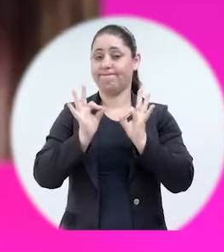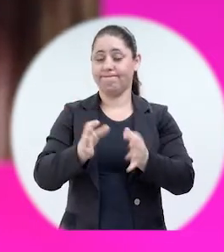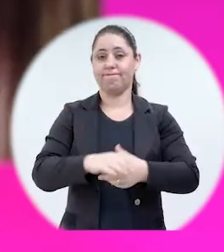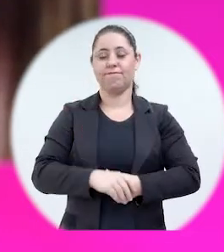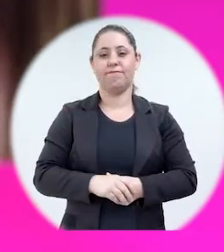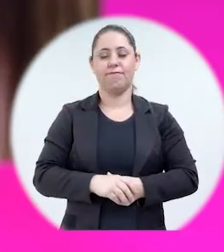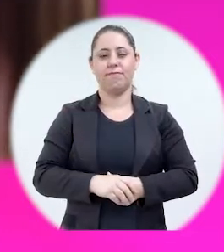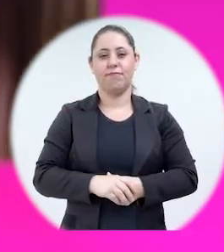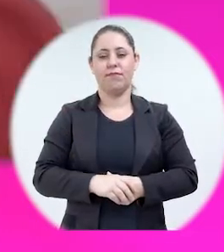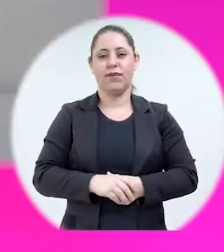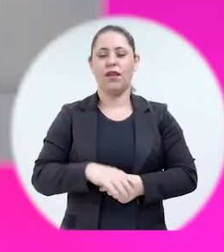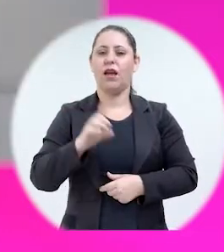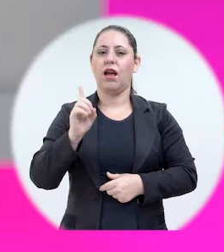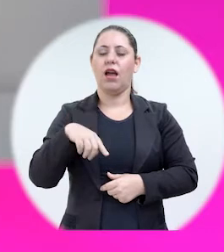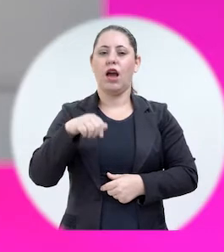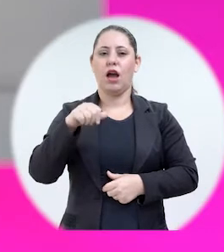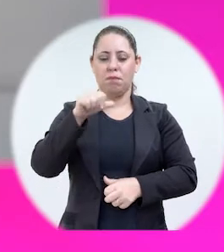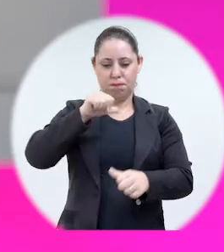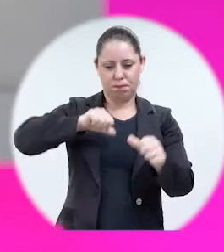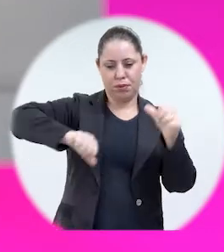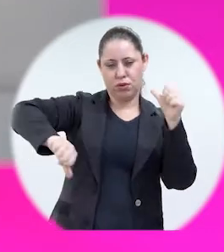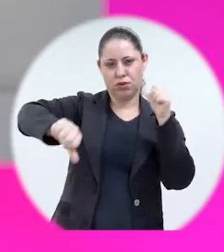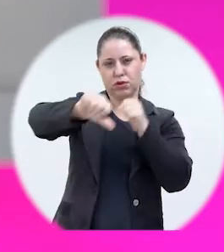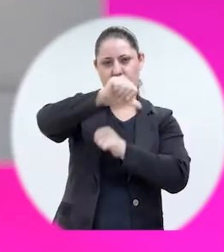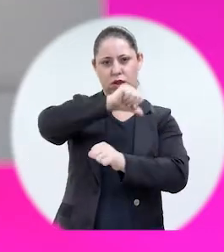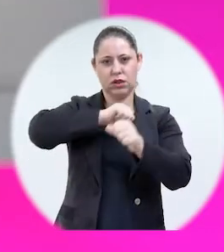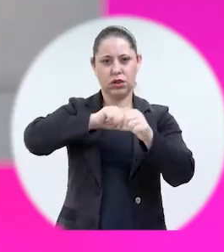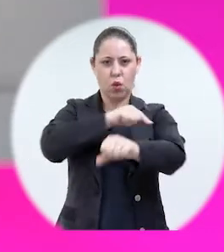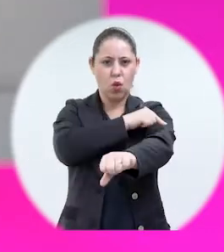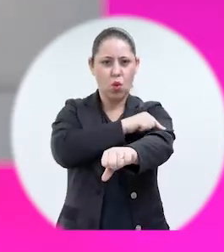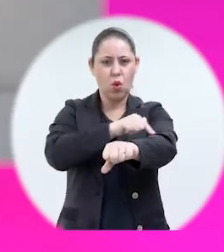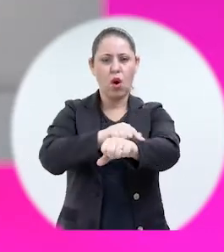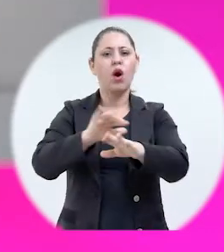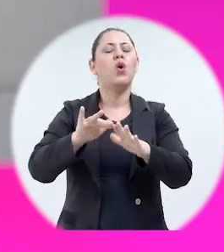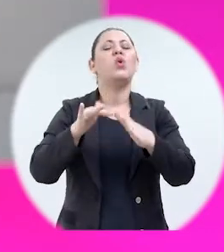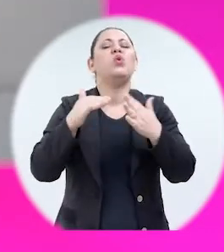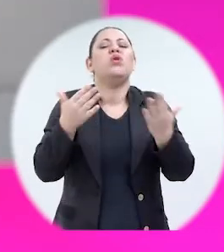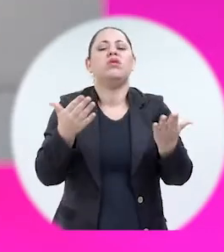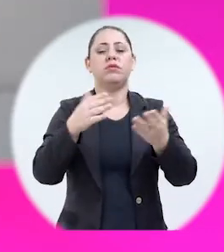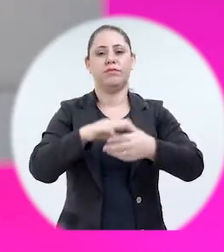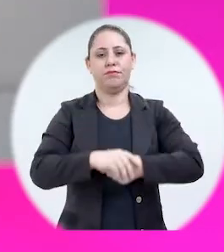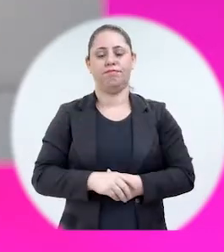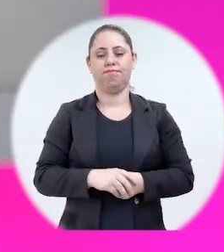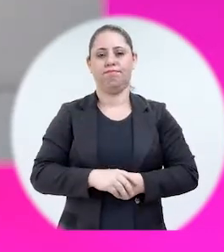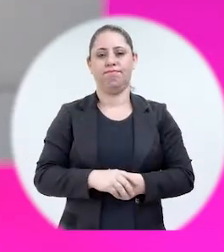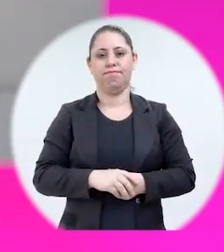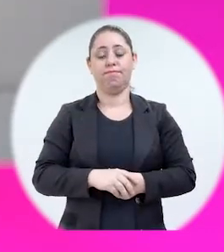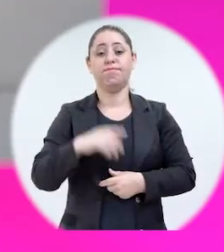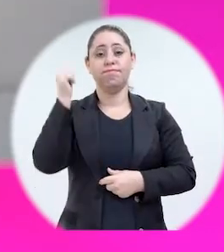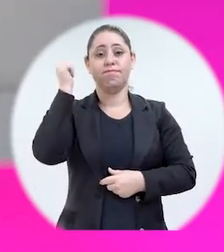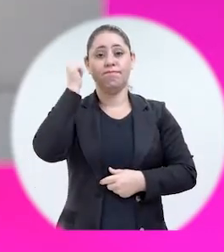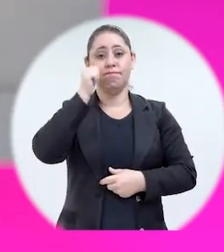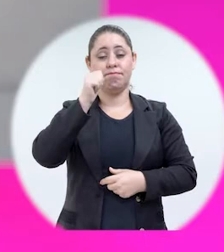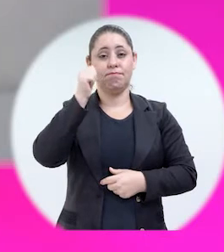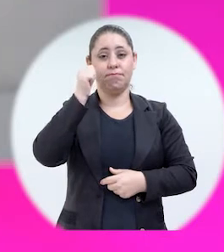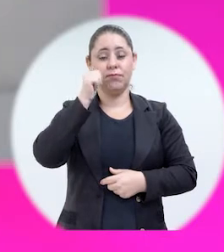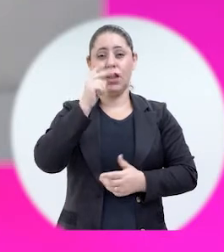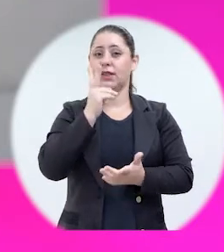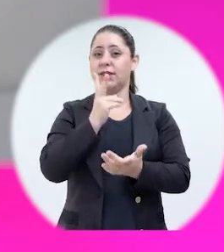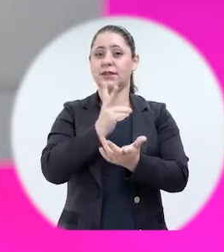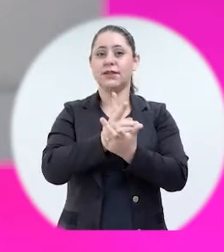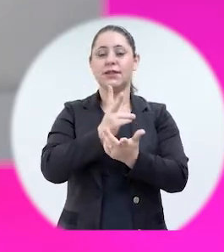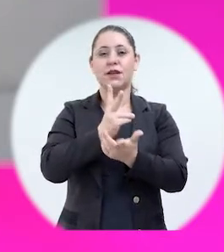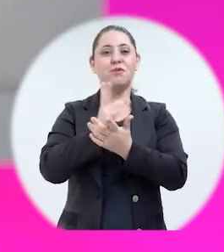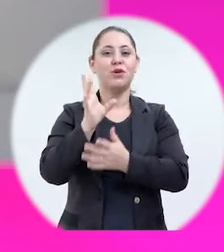Exatamente. Geralmente é a mudança de atitude. Mas quais atitudes? A mulher